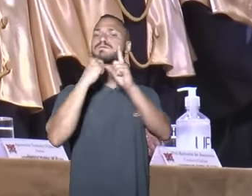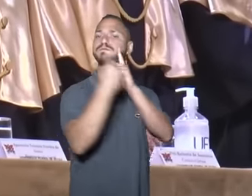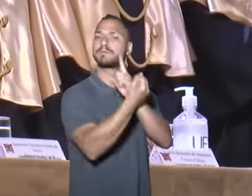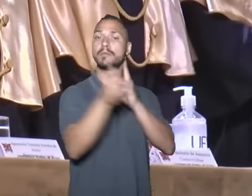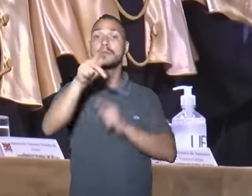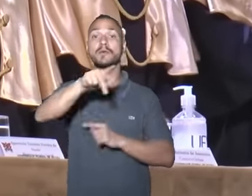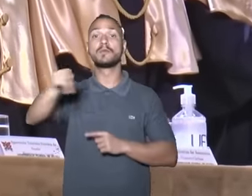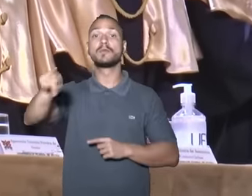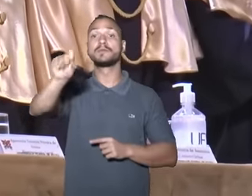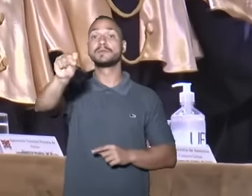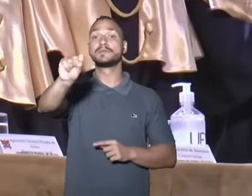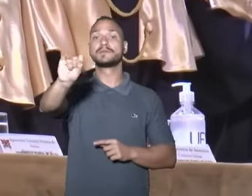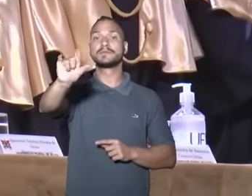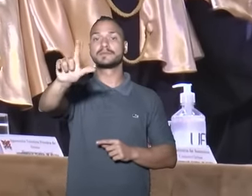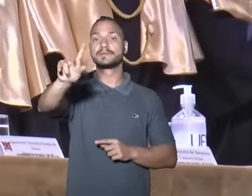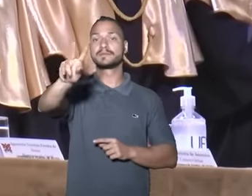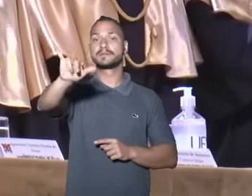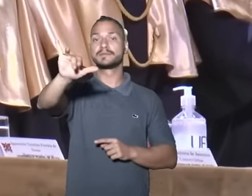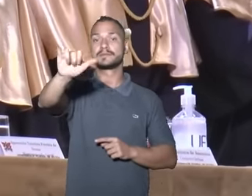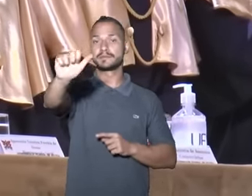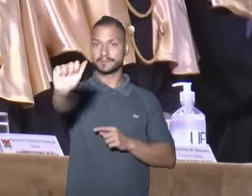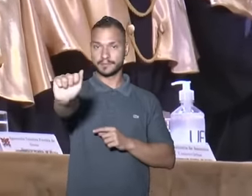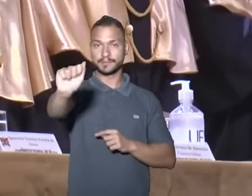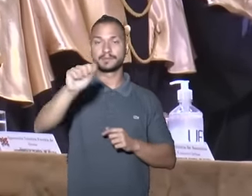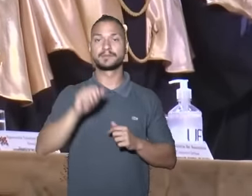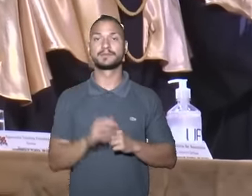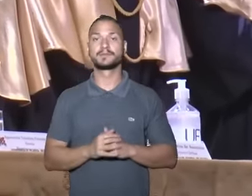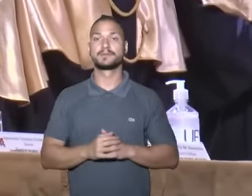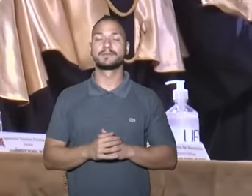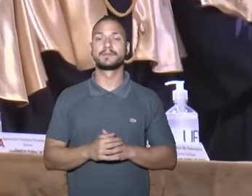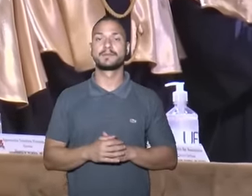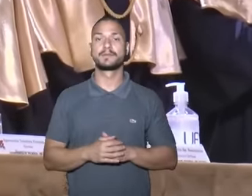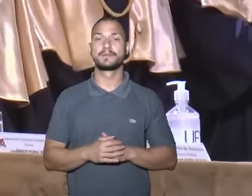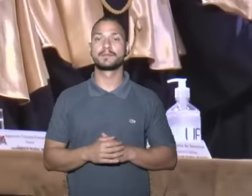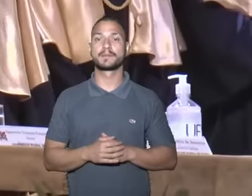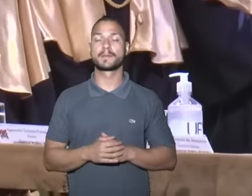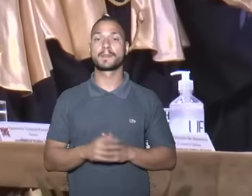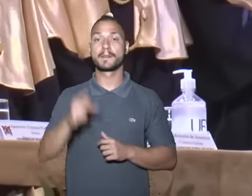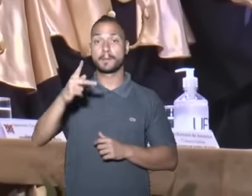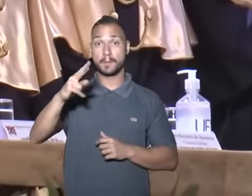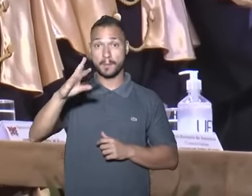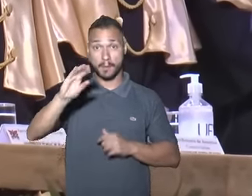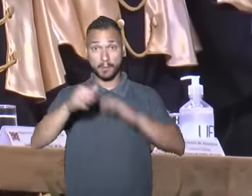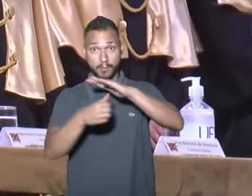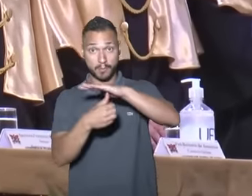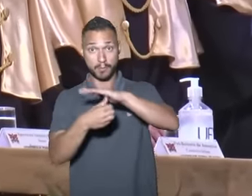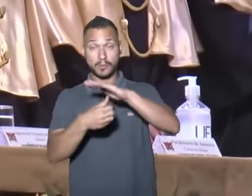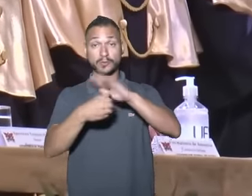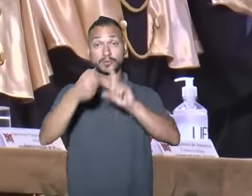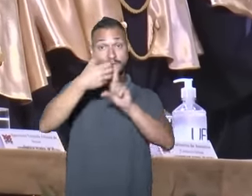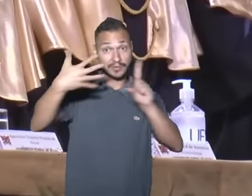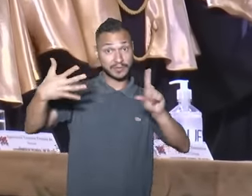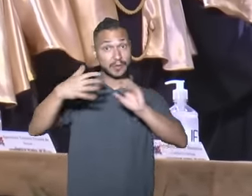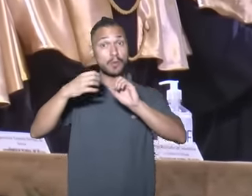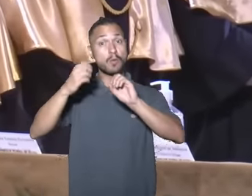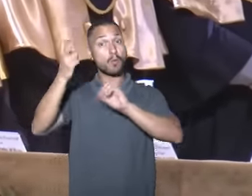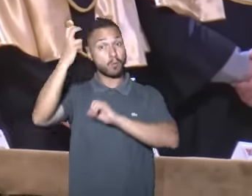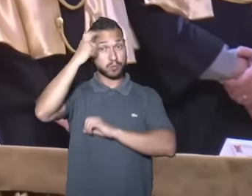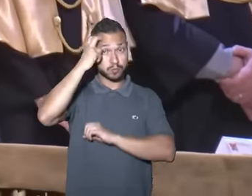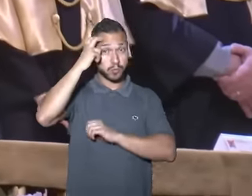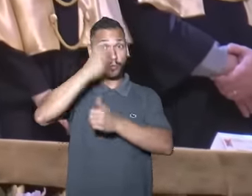professora Silvia do Carmo Castro Franceschini, a pró-reitora de Extensão e Cultura